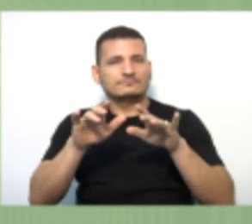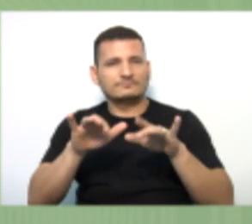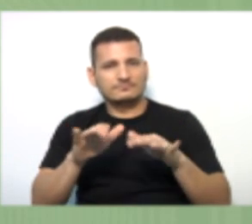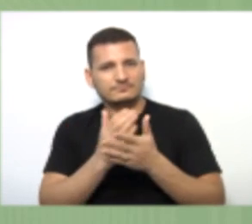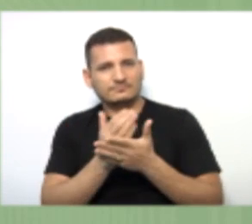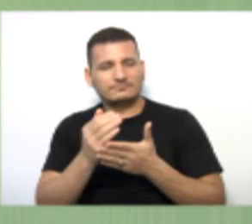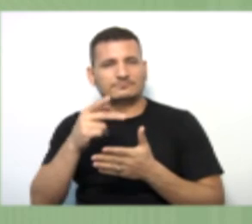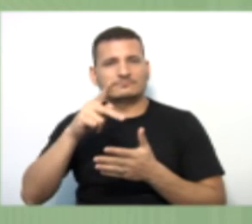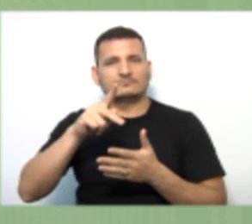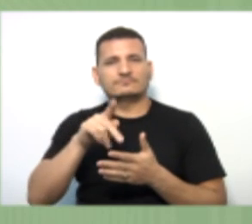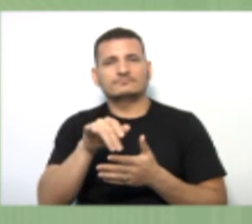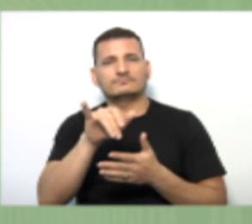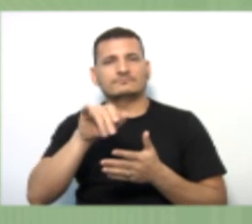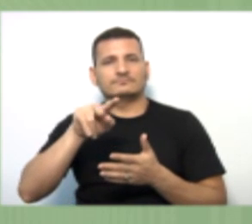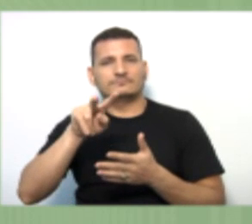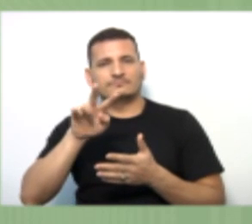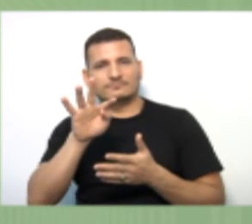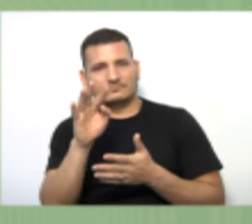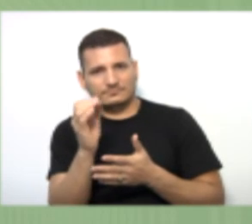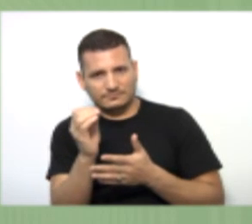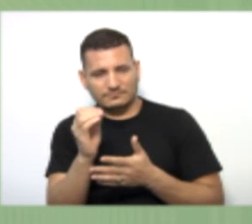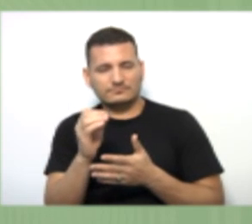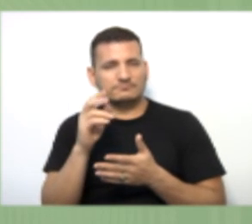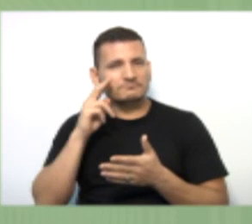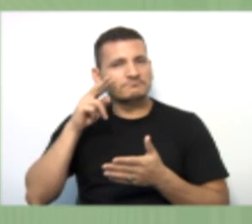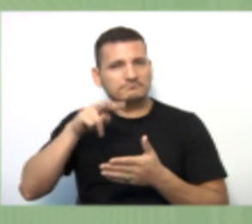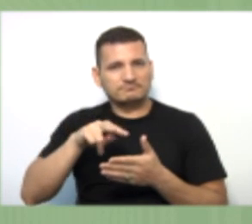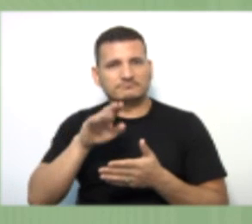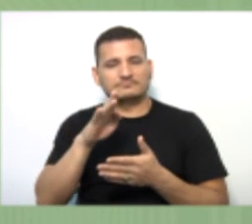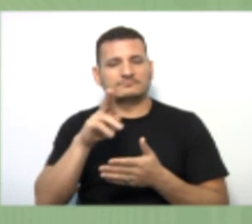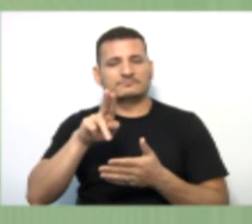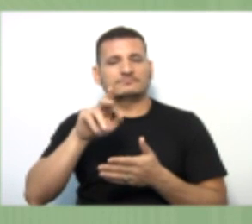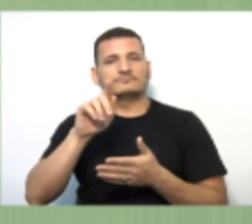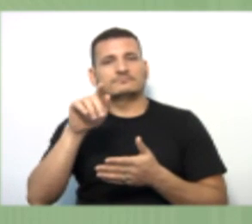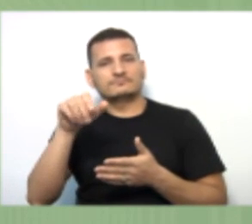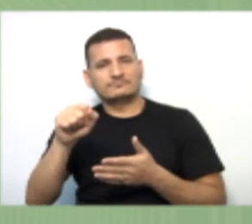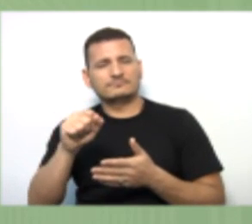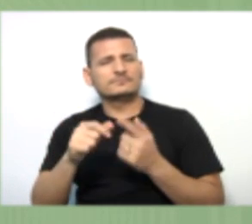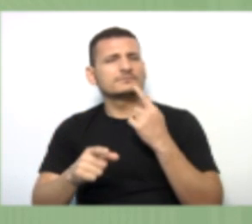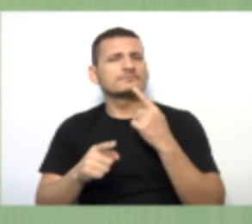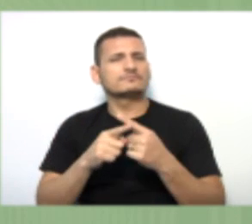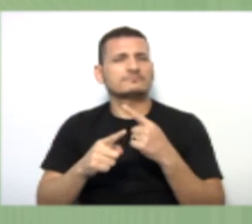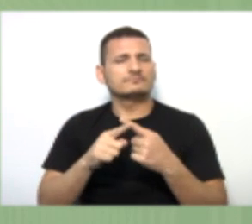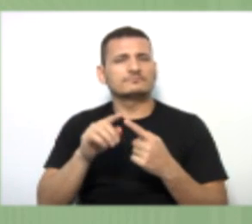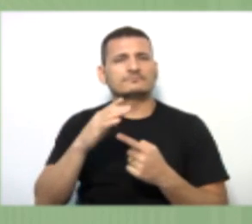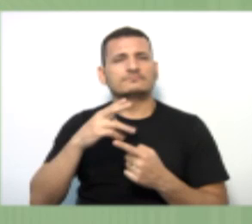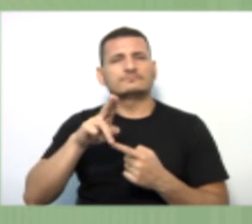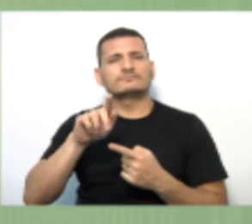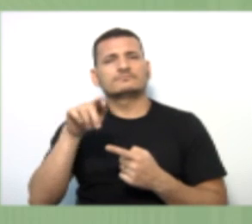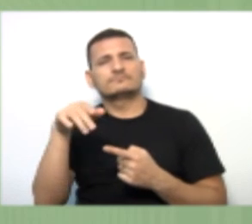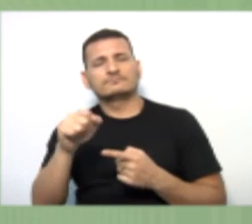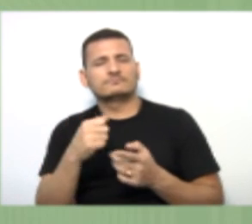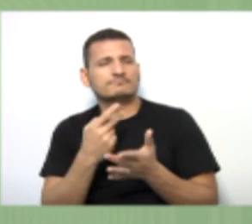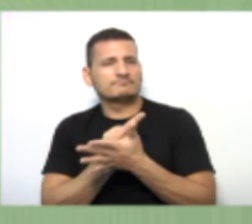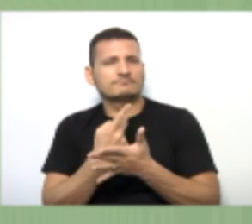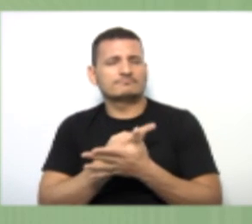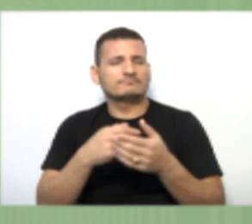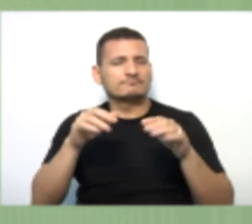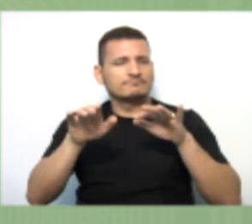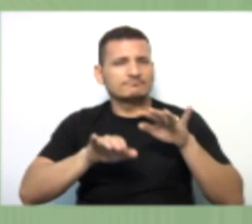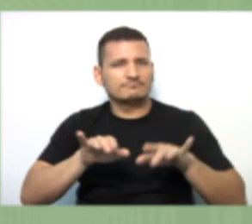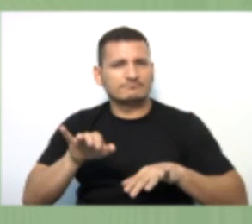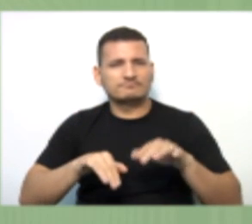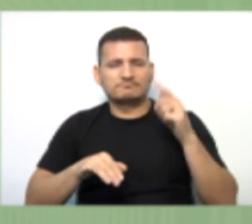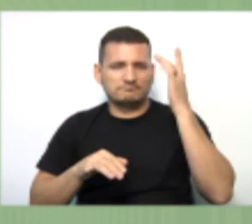programas em Python, né, que vai ser a nossa linguagem que a gente vai usar, a gente vai se deparar muito com esse carinha aqui, ó. Por quê, professor, que eu vou errar bastante em codificação, não vou